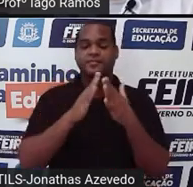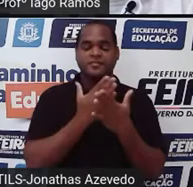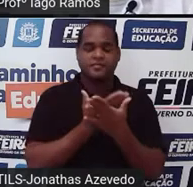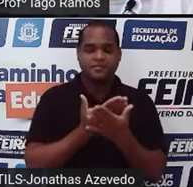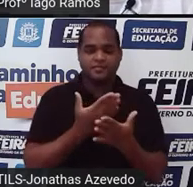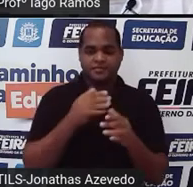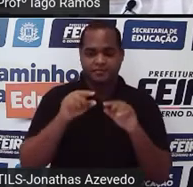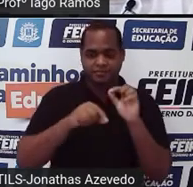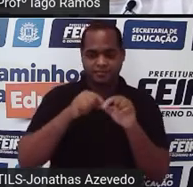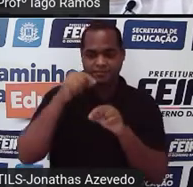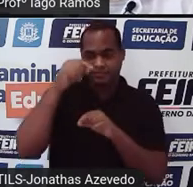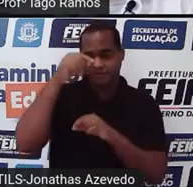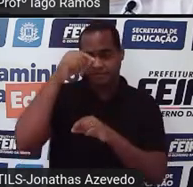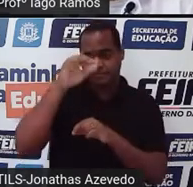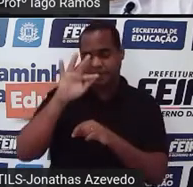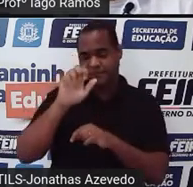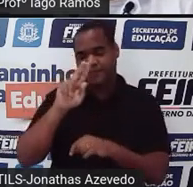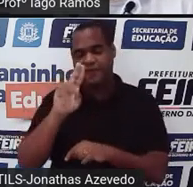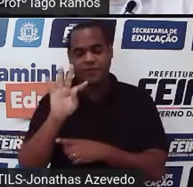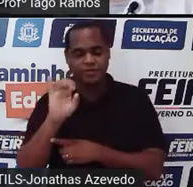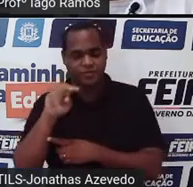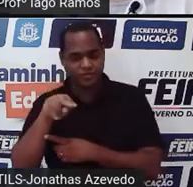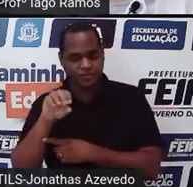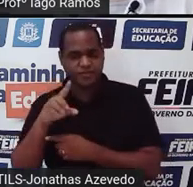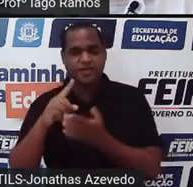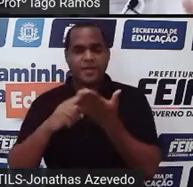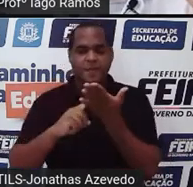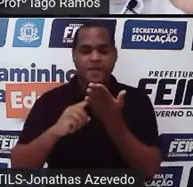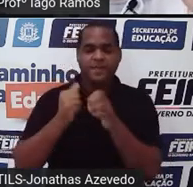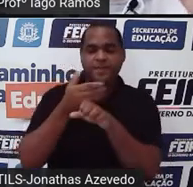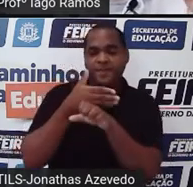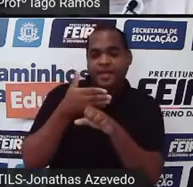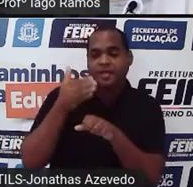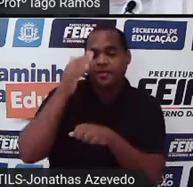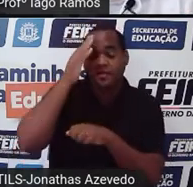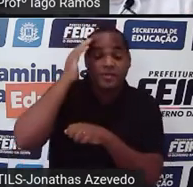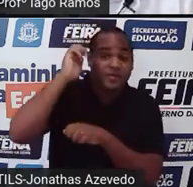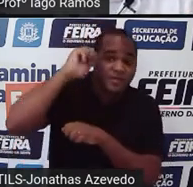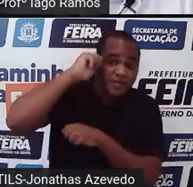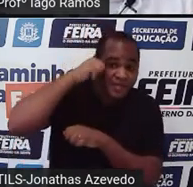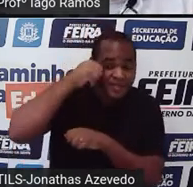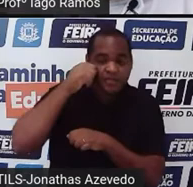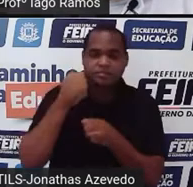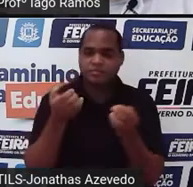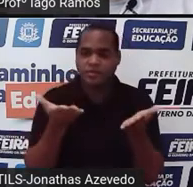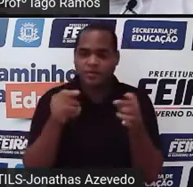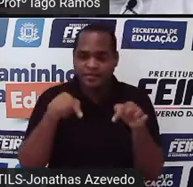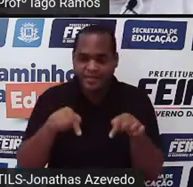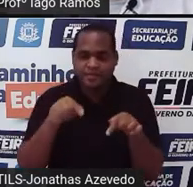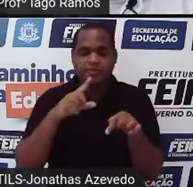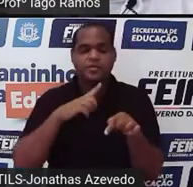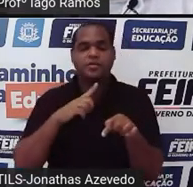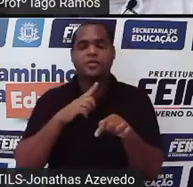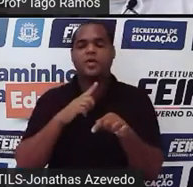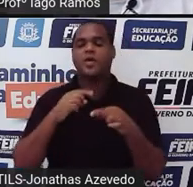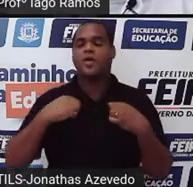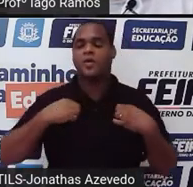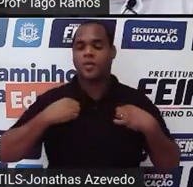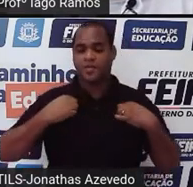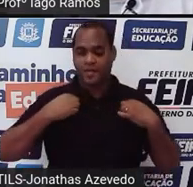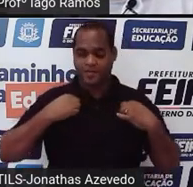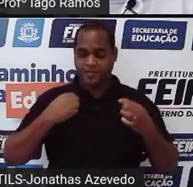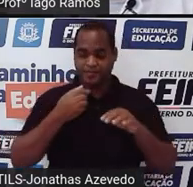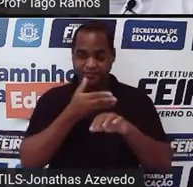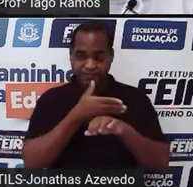escola municipal Faustino Dias Lima tem um pele branca cabelo preto nesse momento da aula visto uma